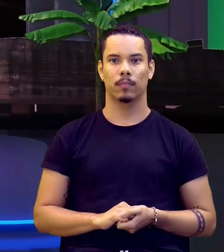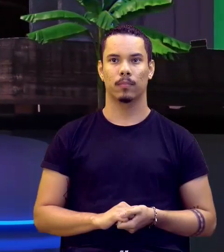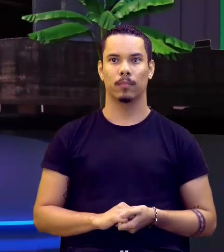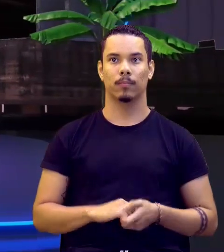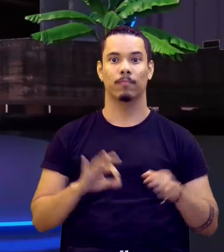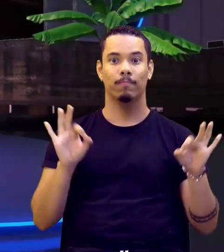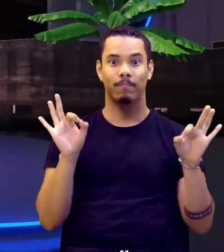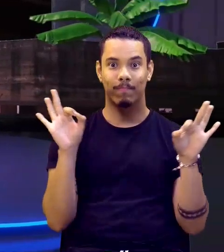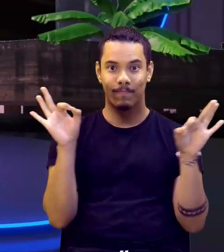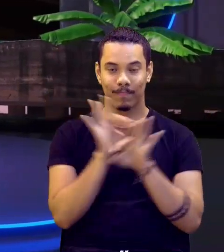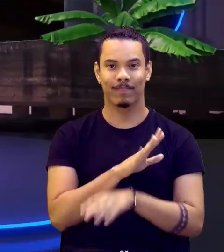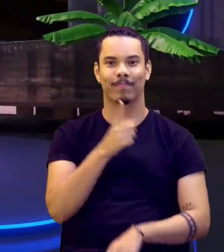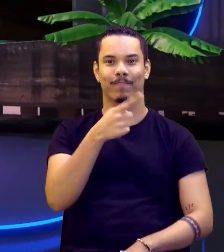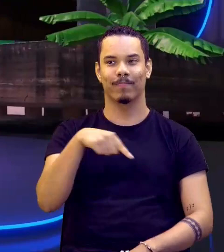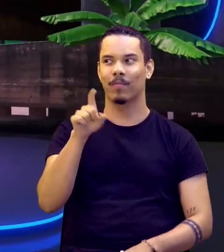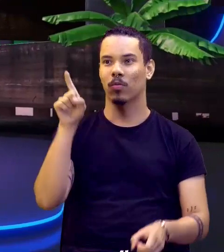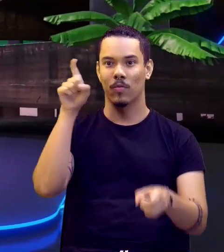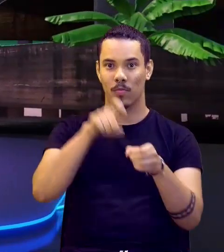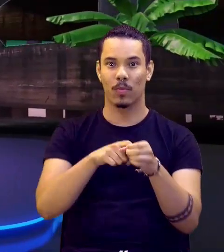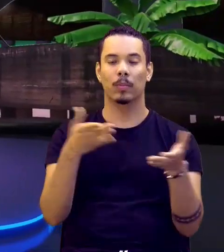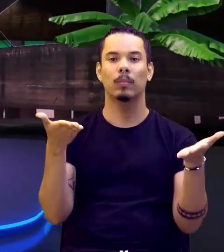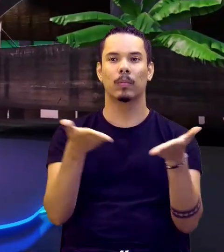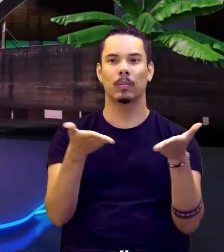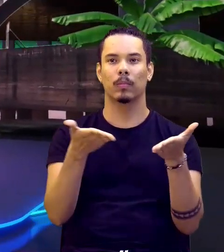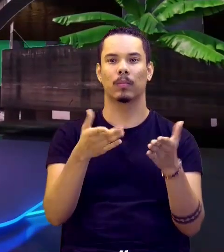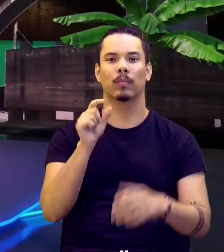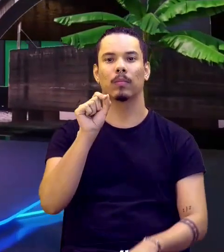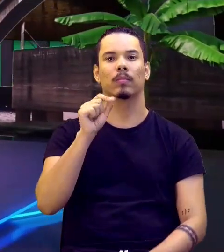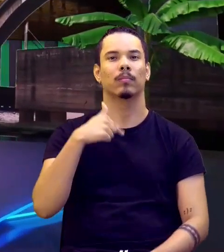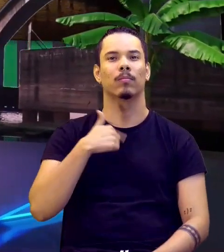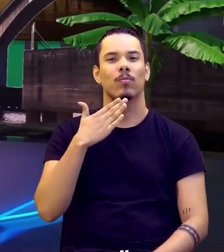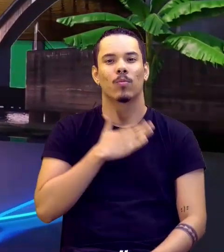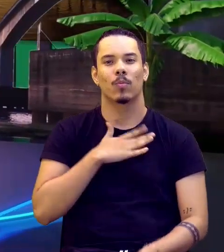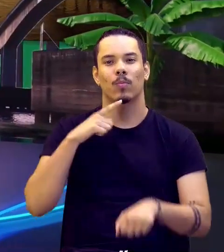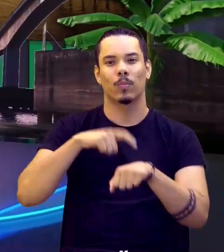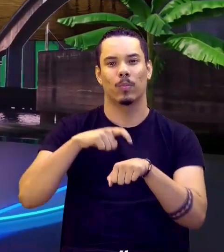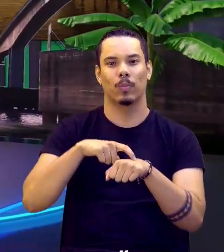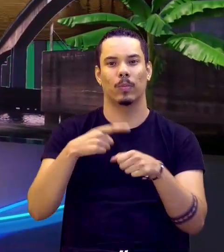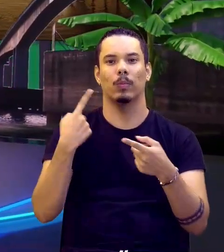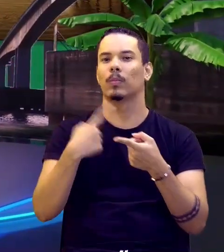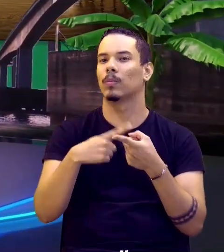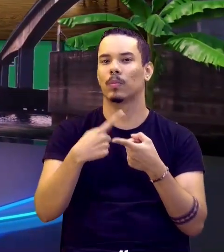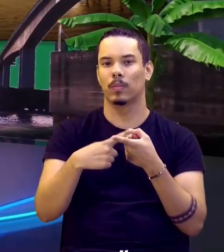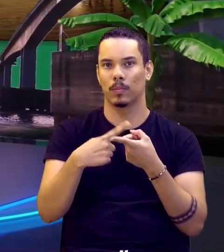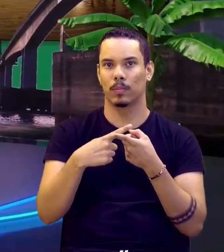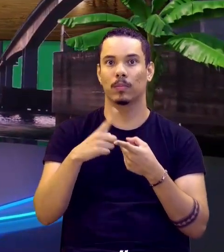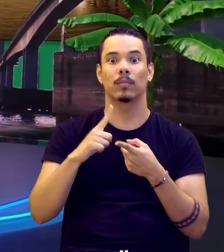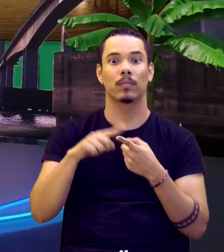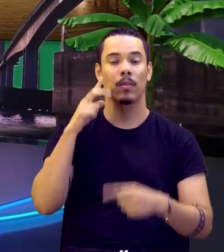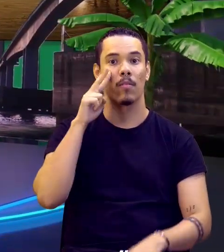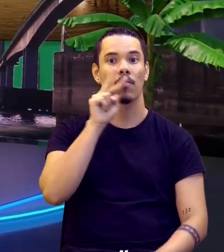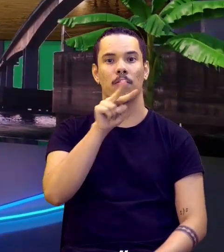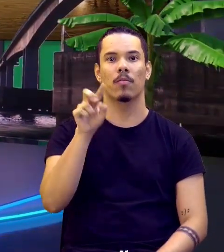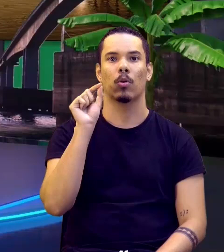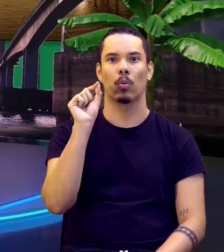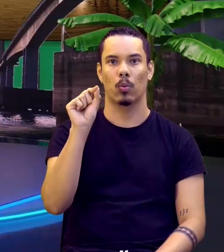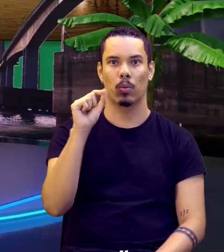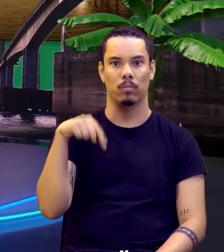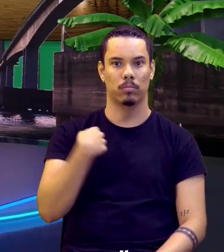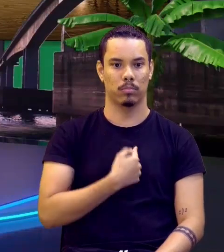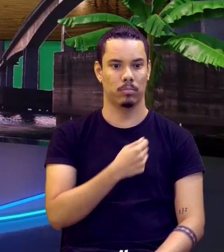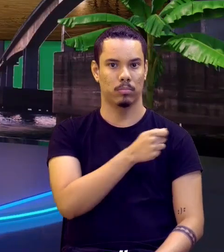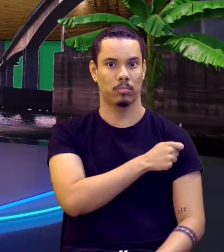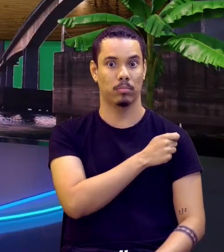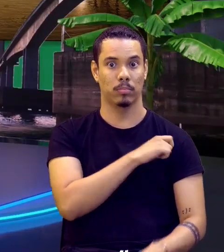Pronto, galerinha, voltamos agora. E eu gosto demais desse momento, professor Jorge. É porque a gente vai ver, né, se nossos alunos estão